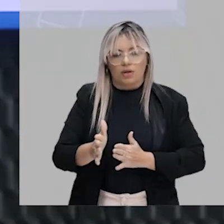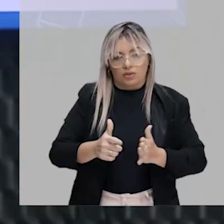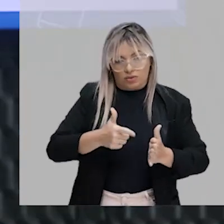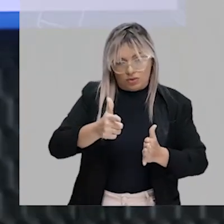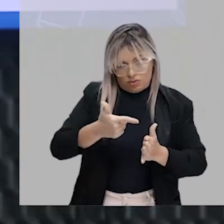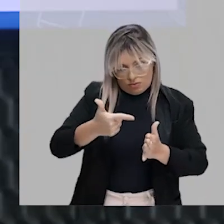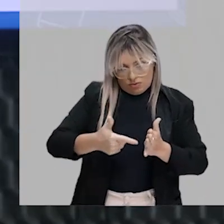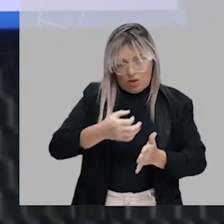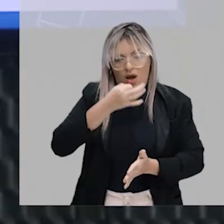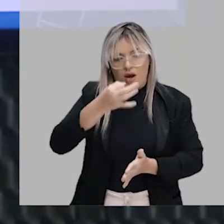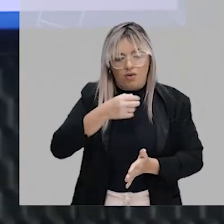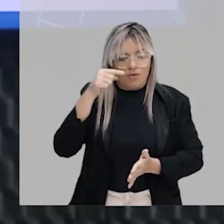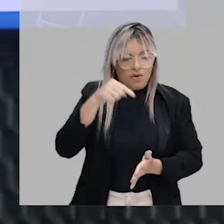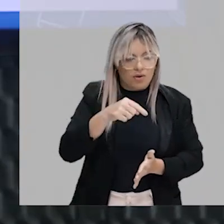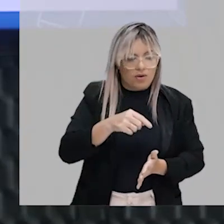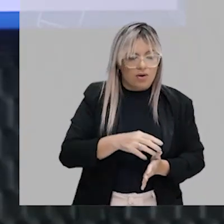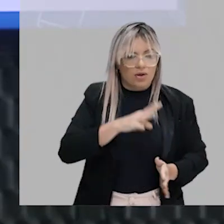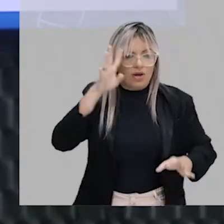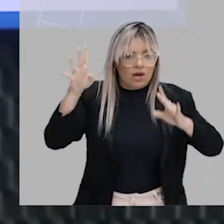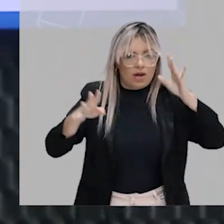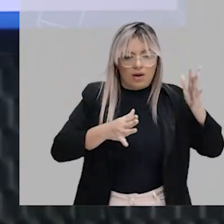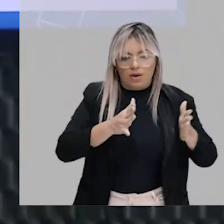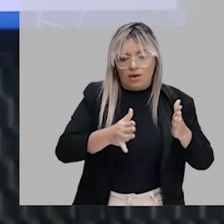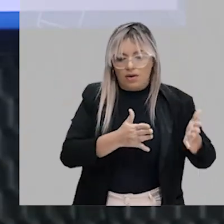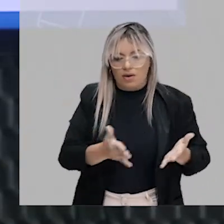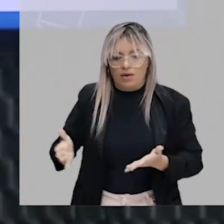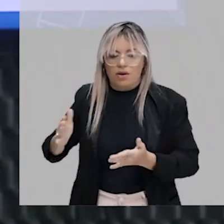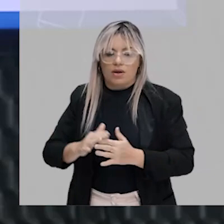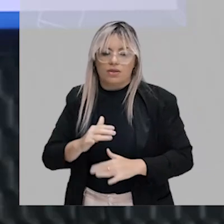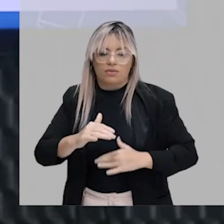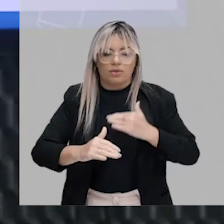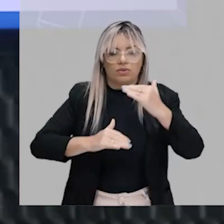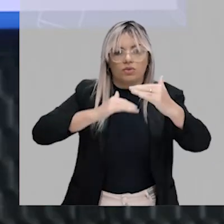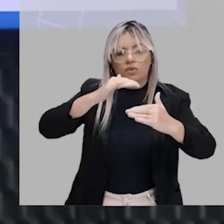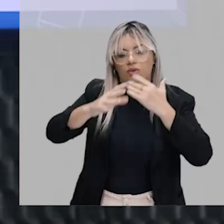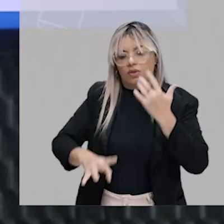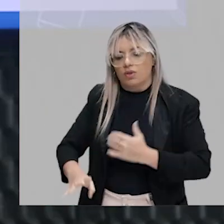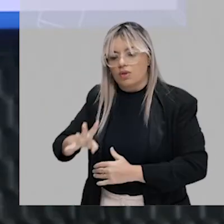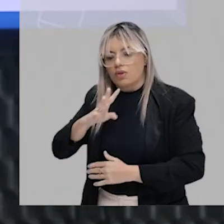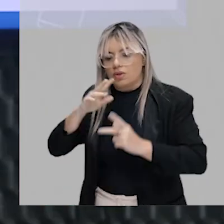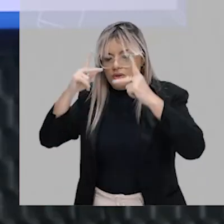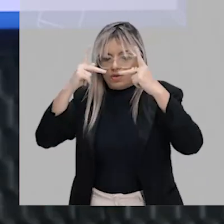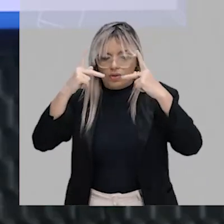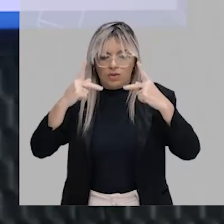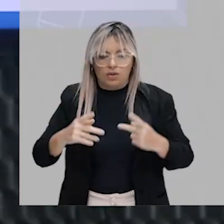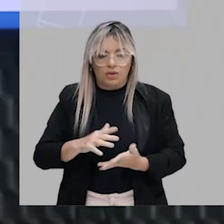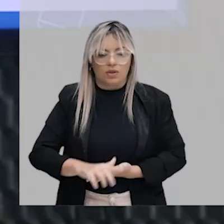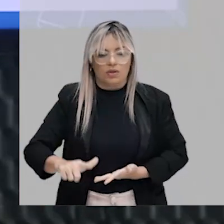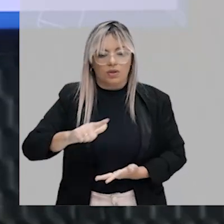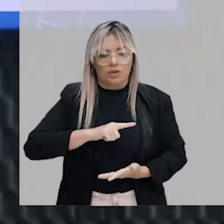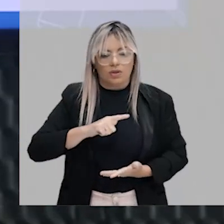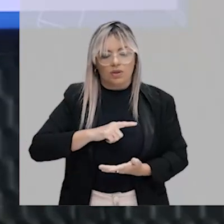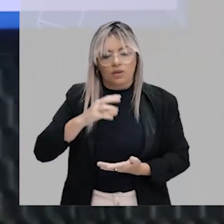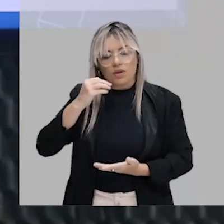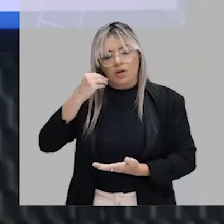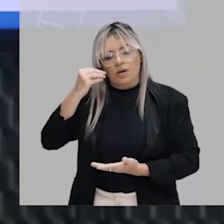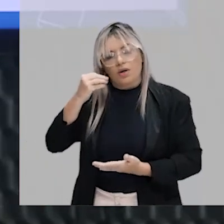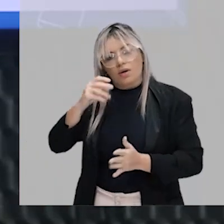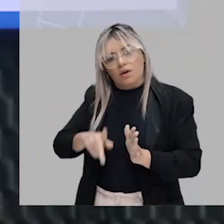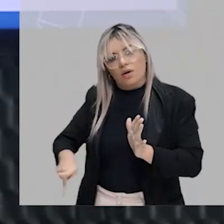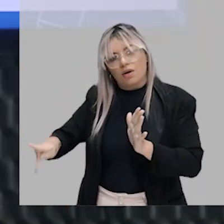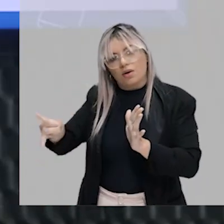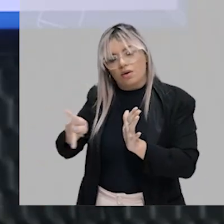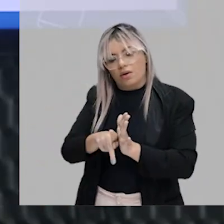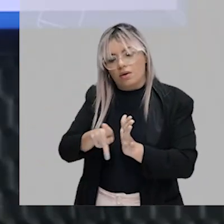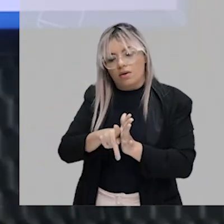imaginação. O processo de construção do conhecimento deve ocorrer a partir da experimentação